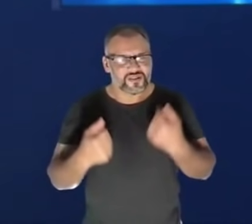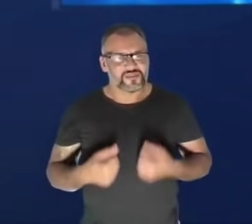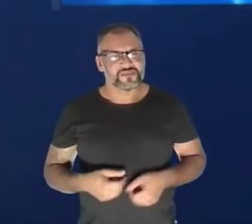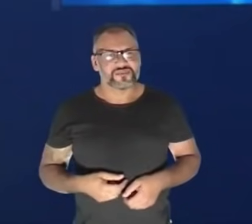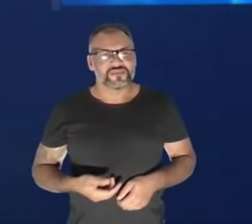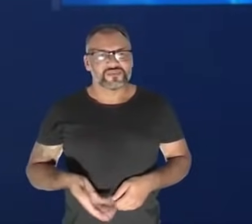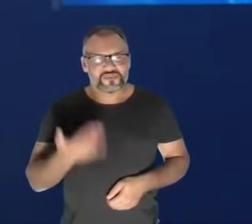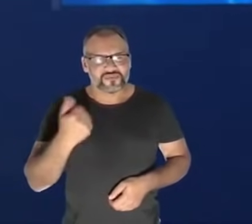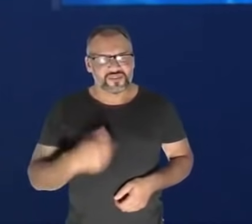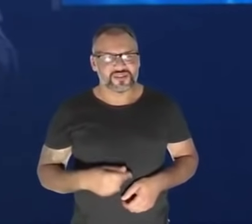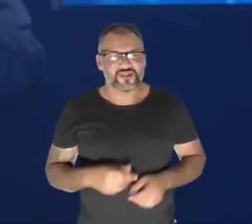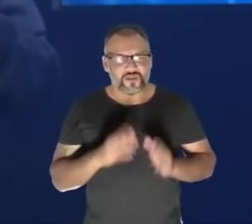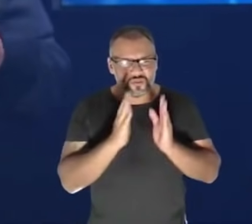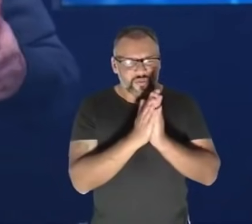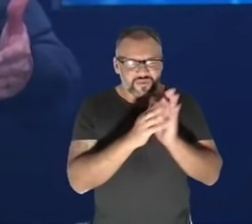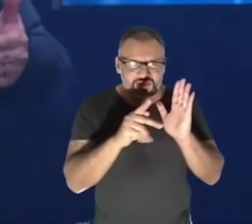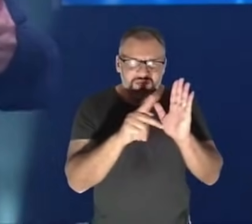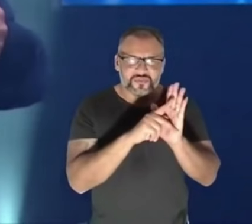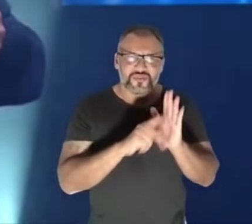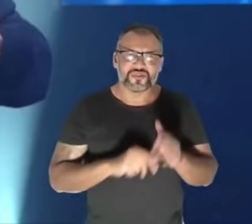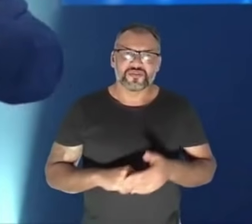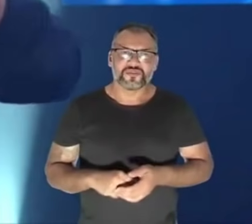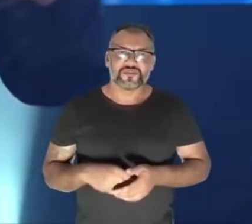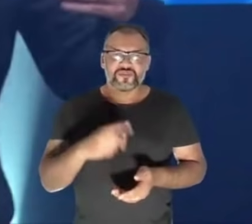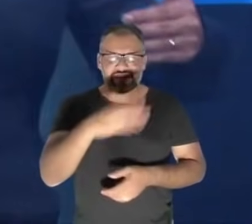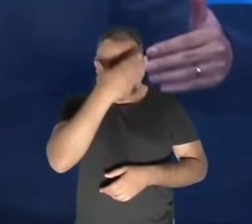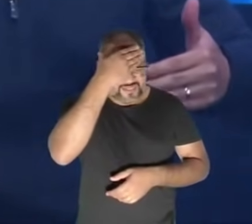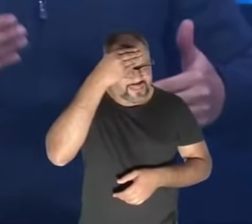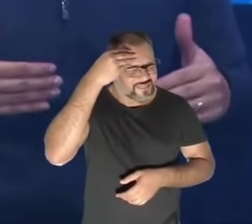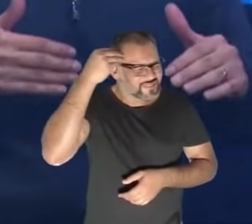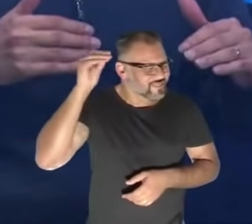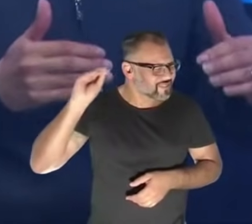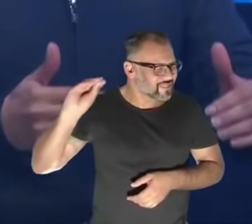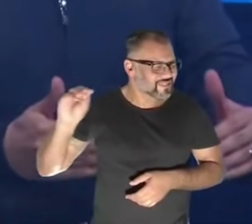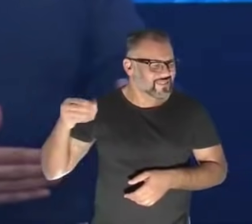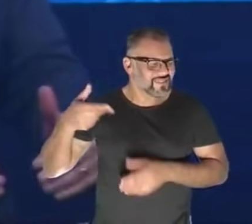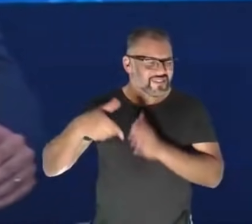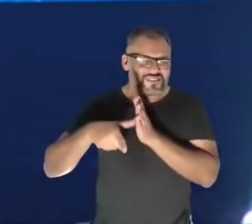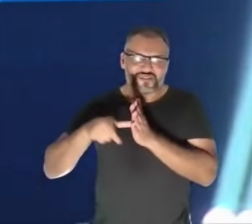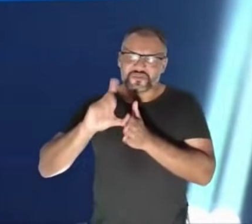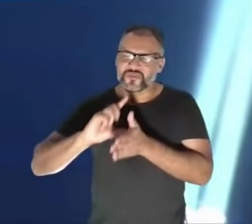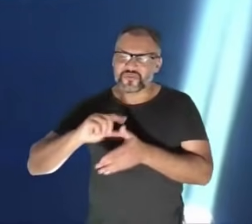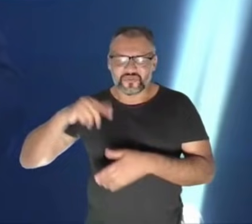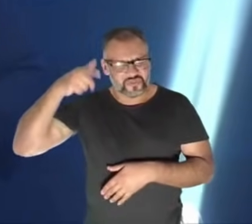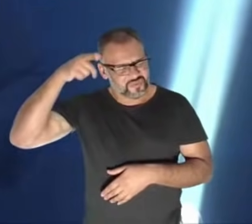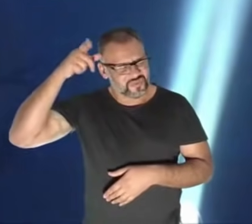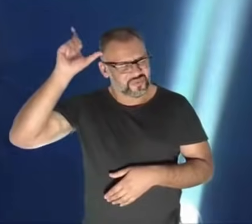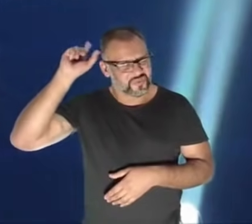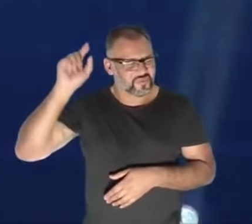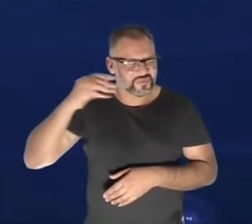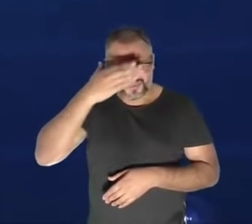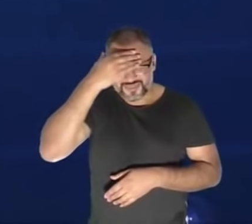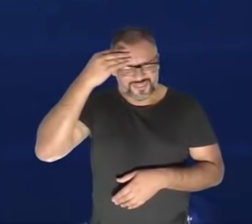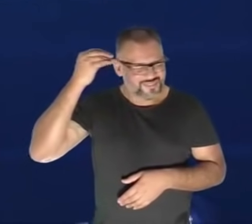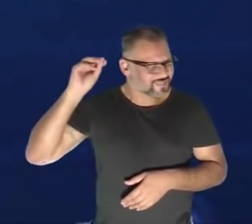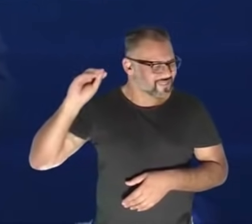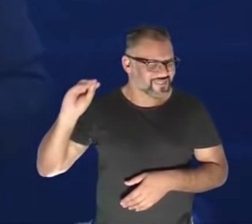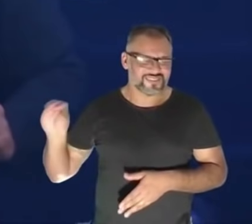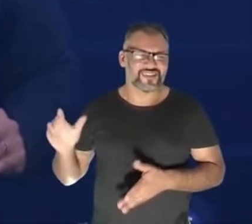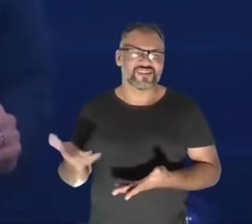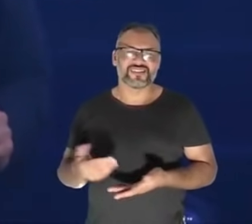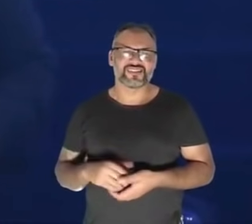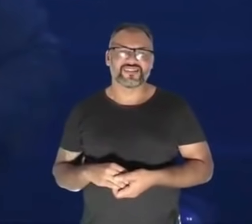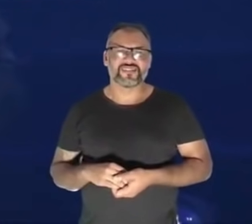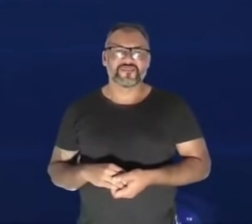desliga um pouquinho agora do Amanhã do ontem tem esse momento com o deu certo os seus olhos não é porque com olho fechado é mais